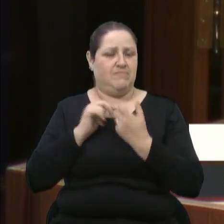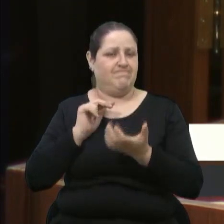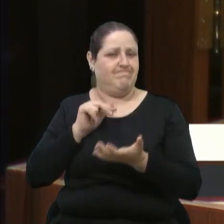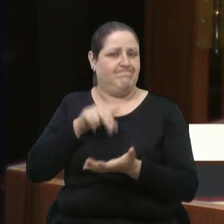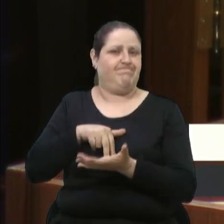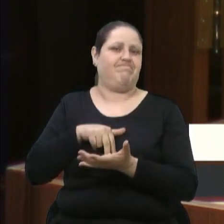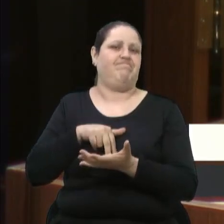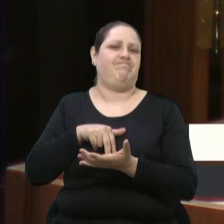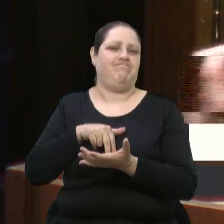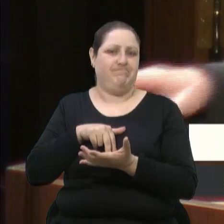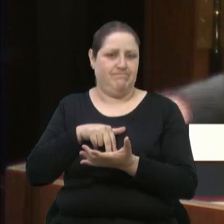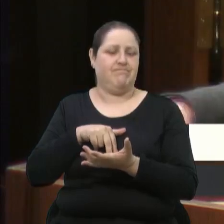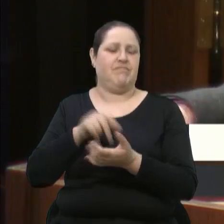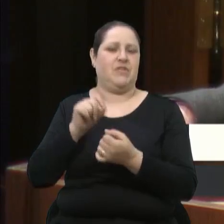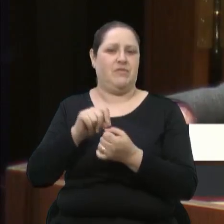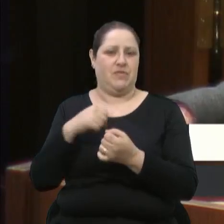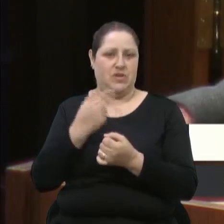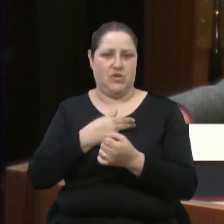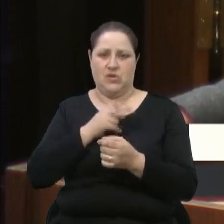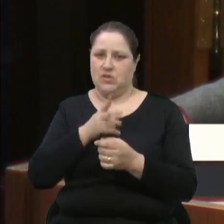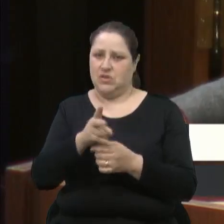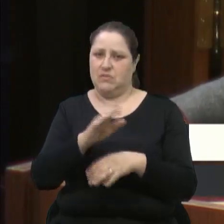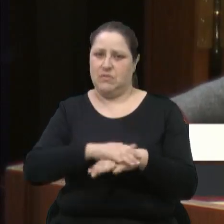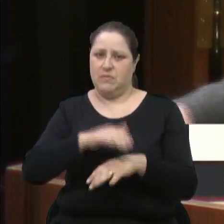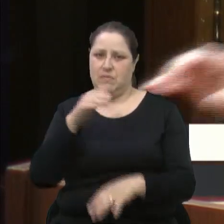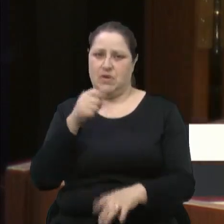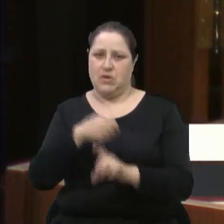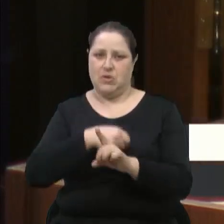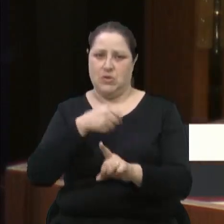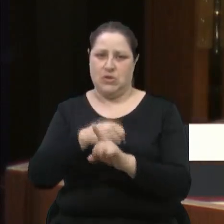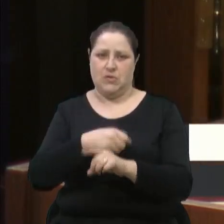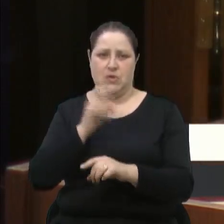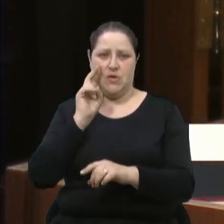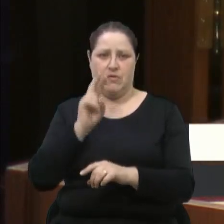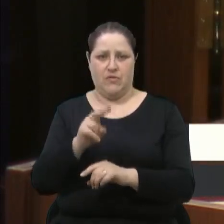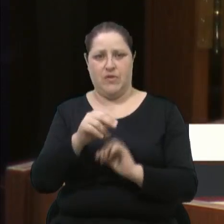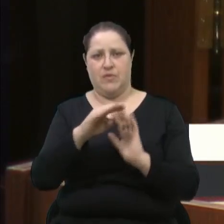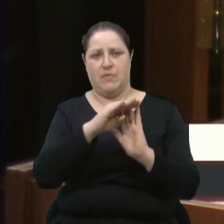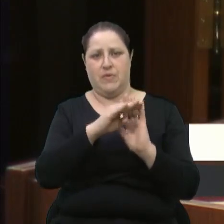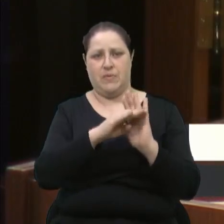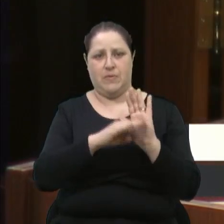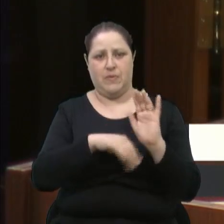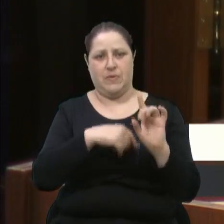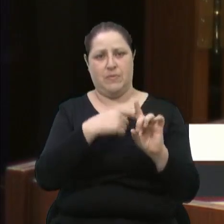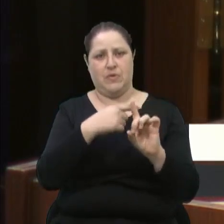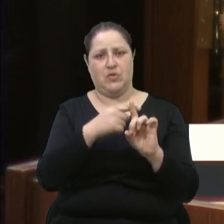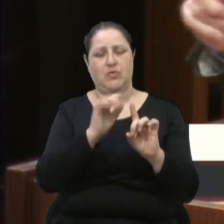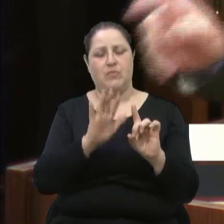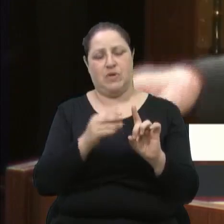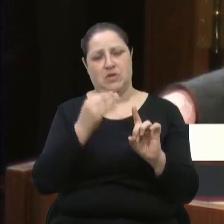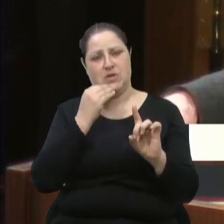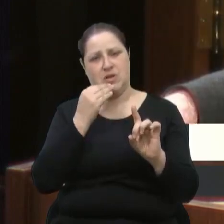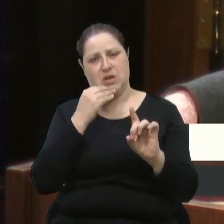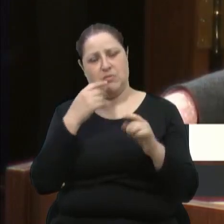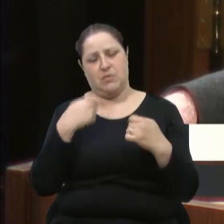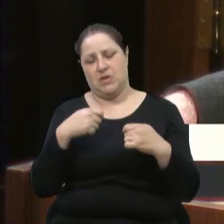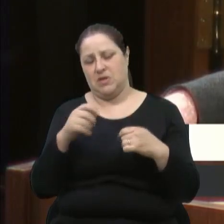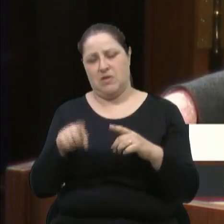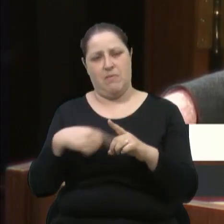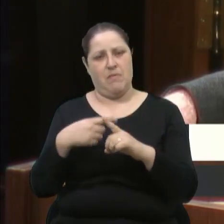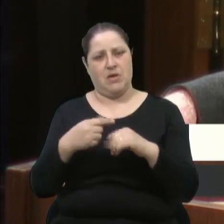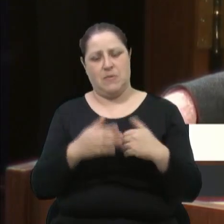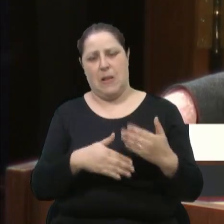faz lutarmos sempre mais. Então, vejam uma pauta positiva, mas é evidente que temos que avançar muito